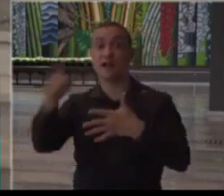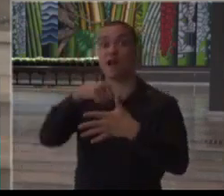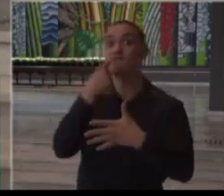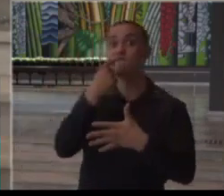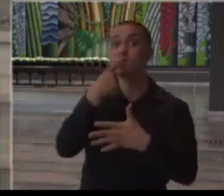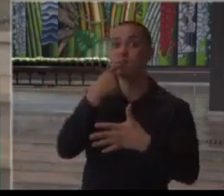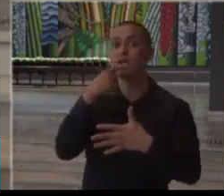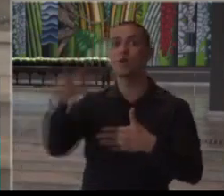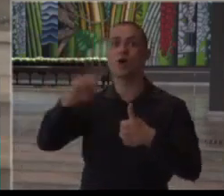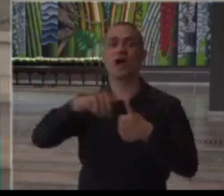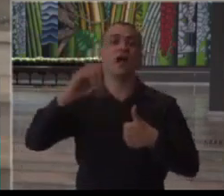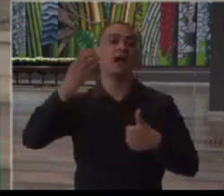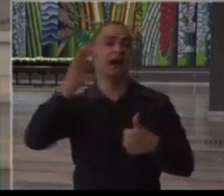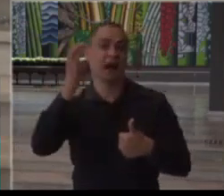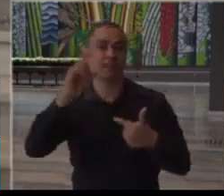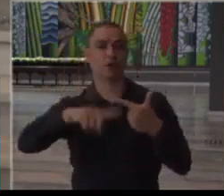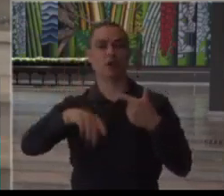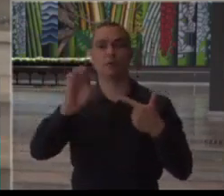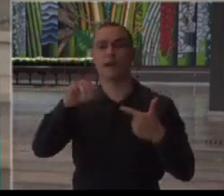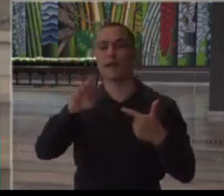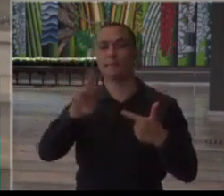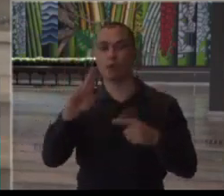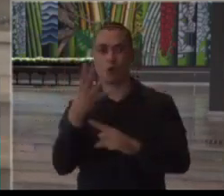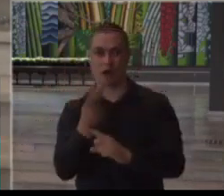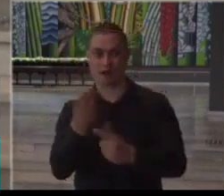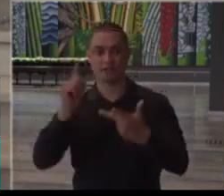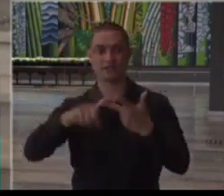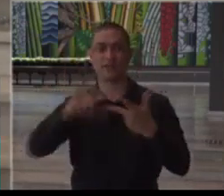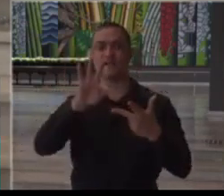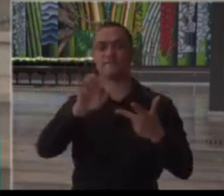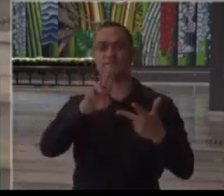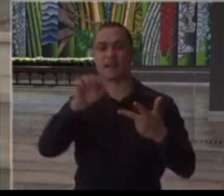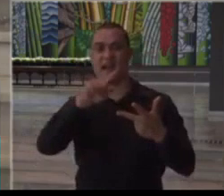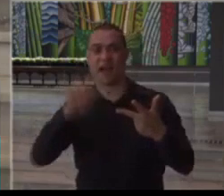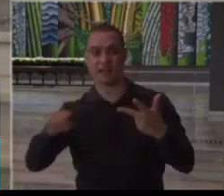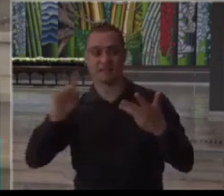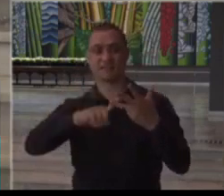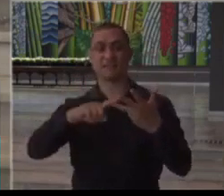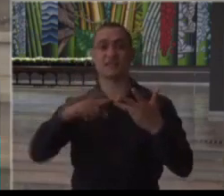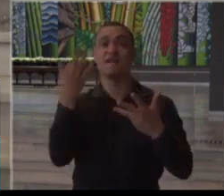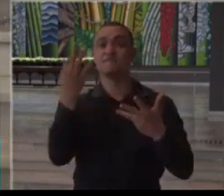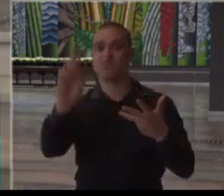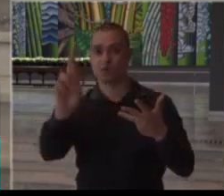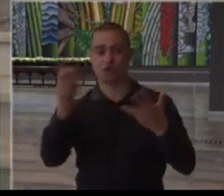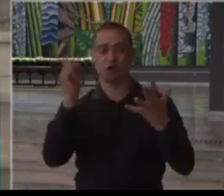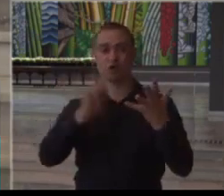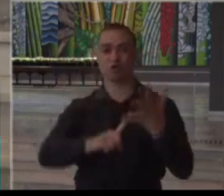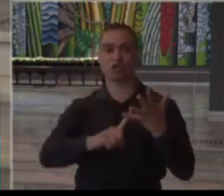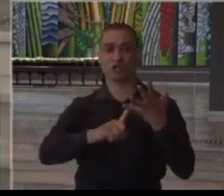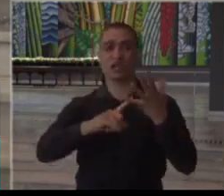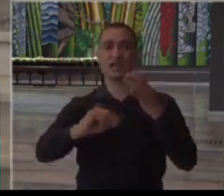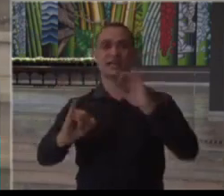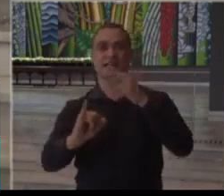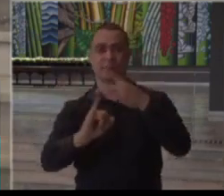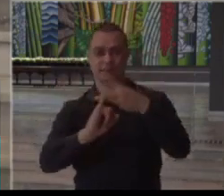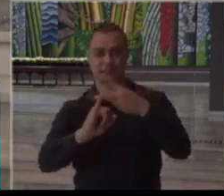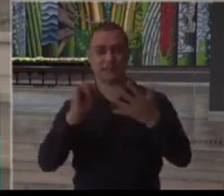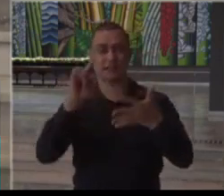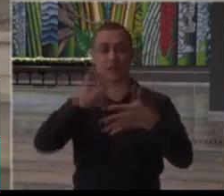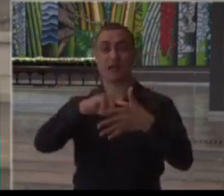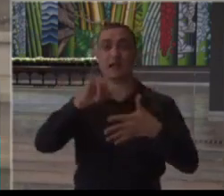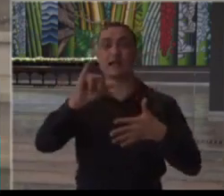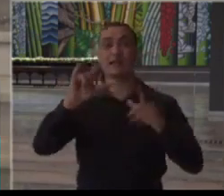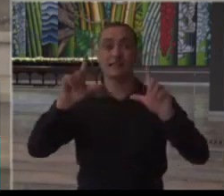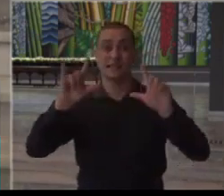fase vermelha. São os municípios de Carapicuíba, Embu das Artes, Ferraz de Vasconcelos, Franco da Rocha, Itapeciriga da